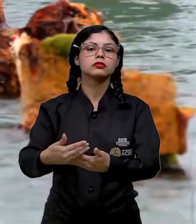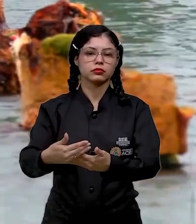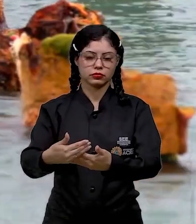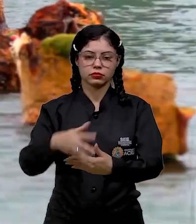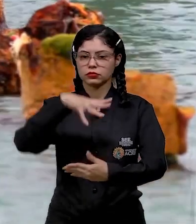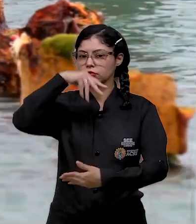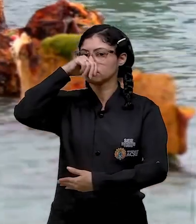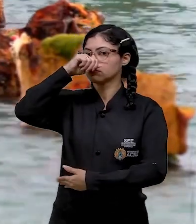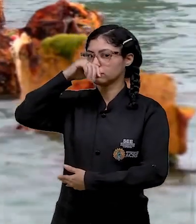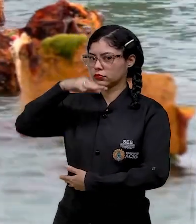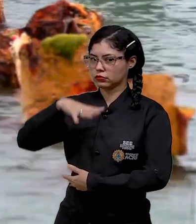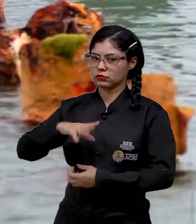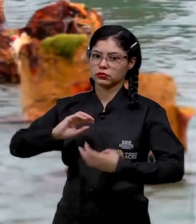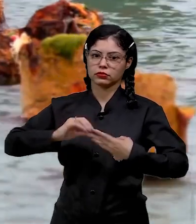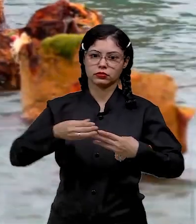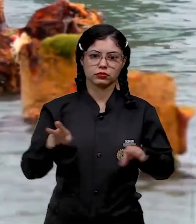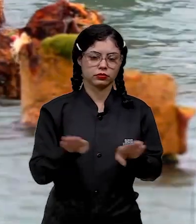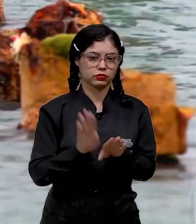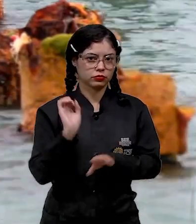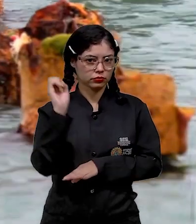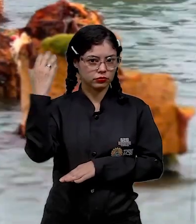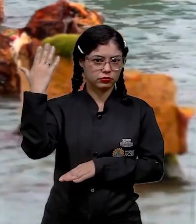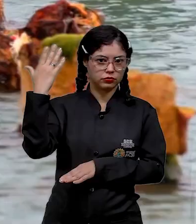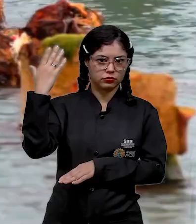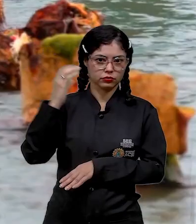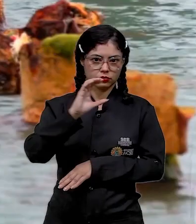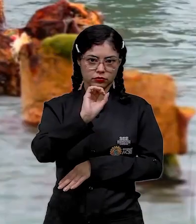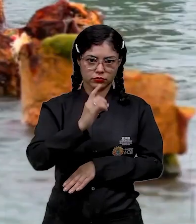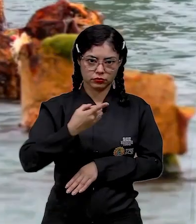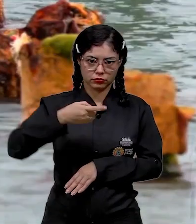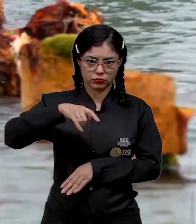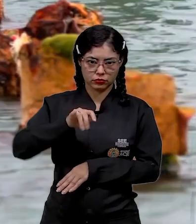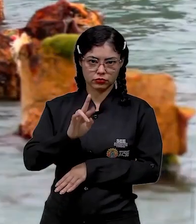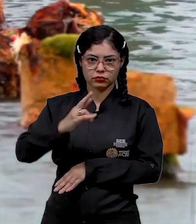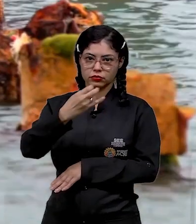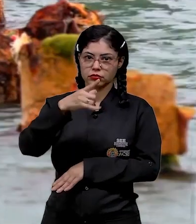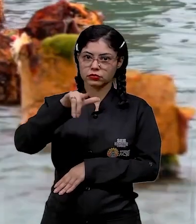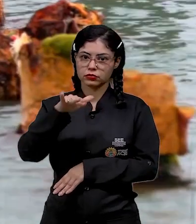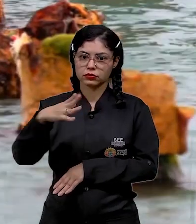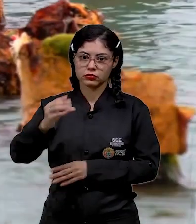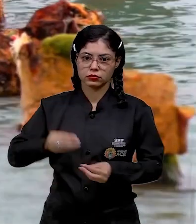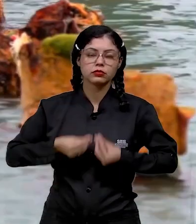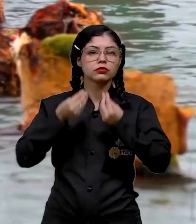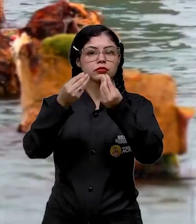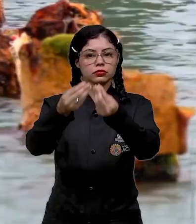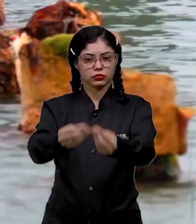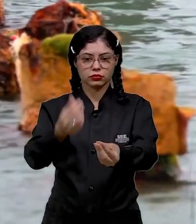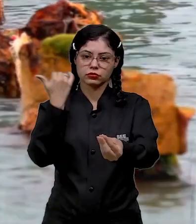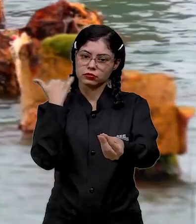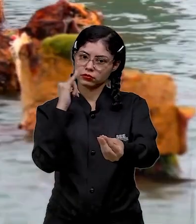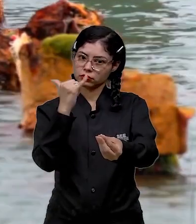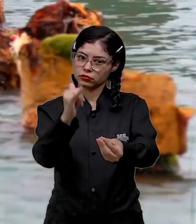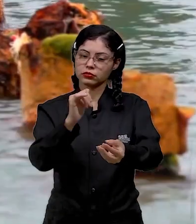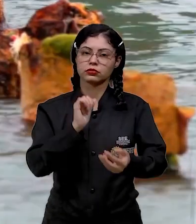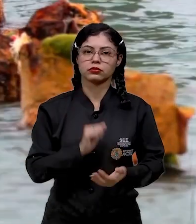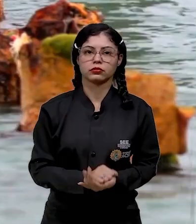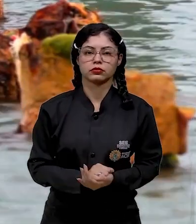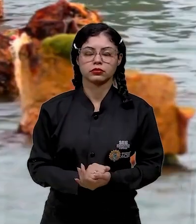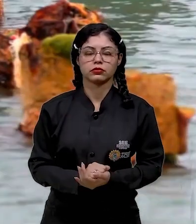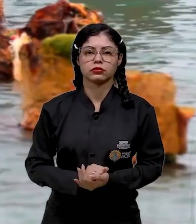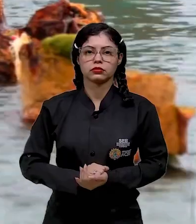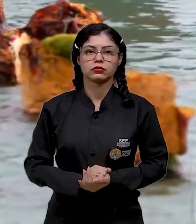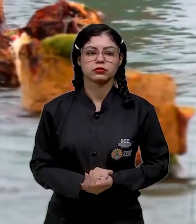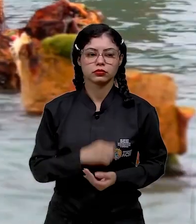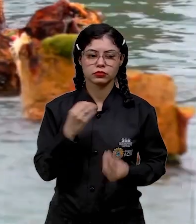respiração celular, ocorre a oxidação, né, essa doação ali de elétrons. A combustão ali de combustíveis, né, como a